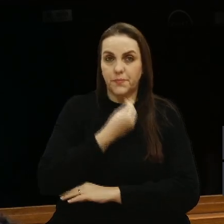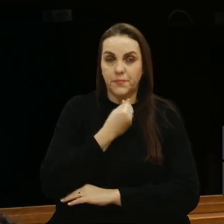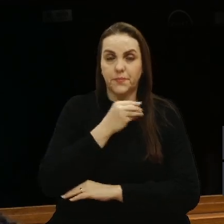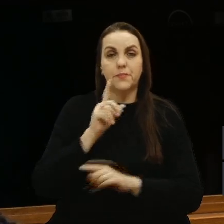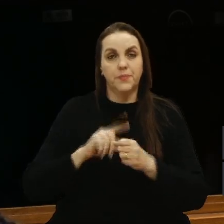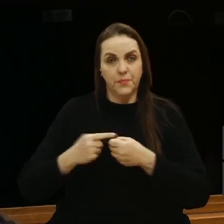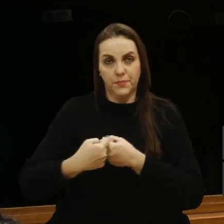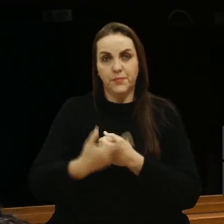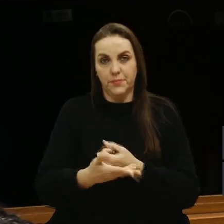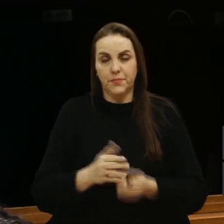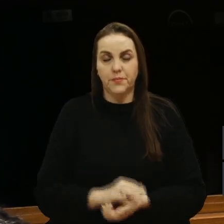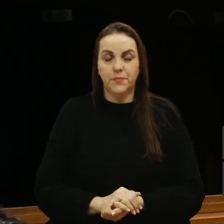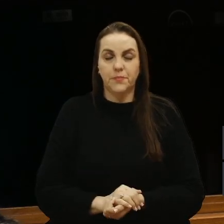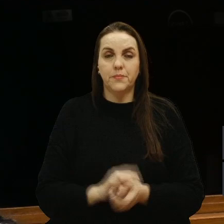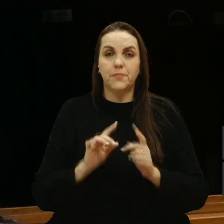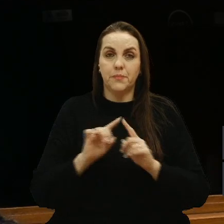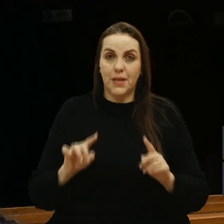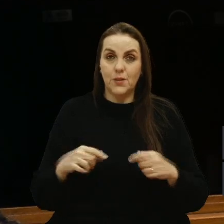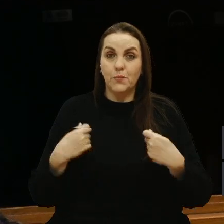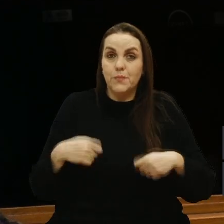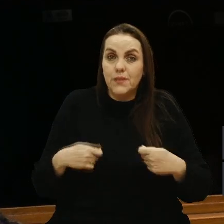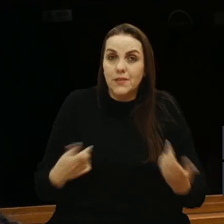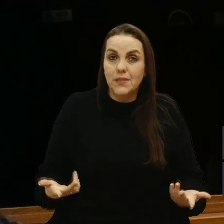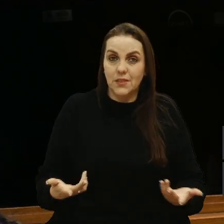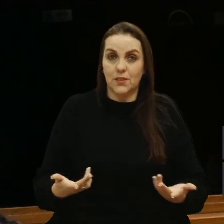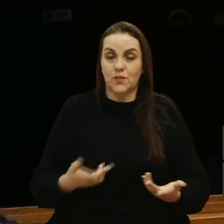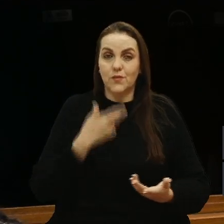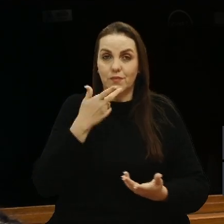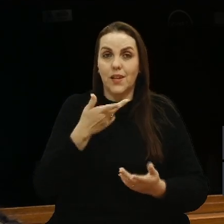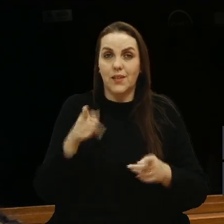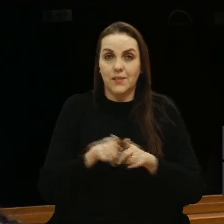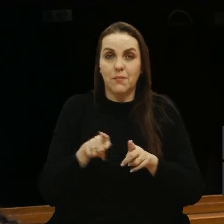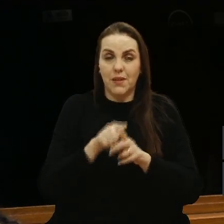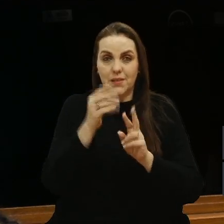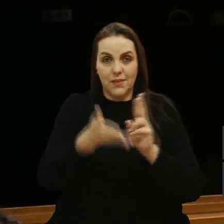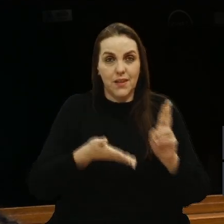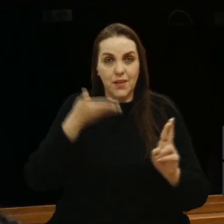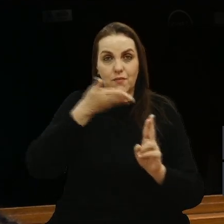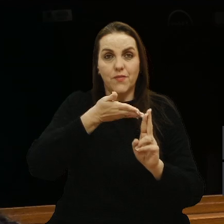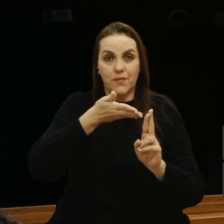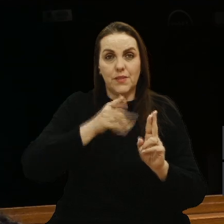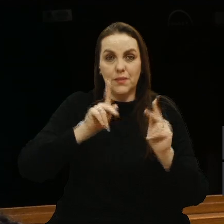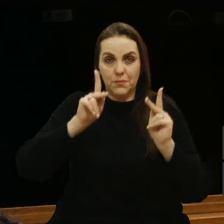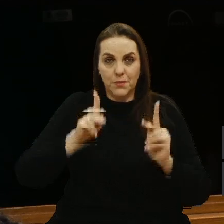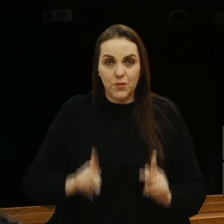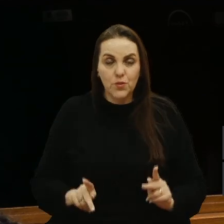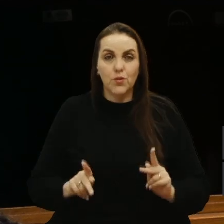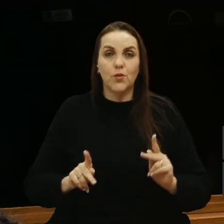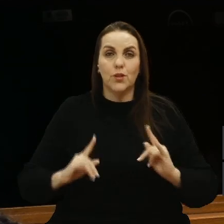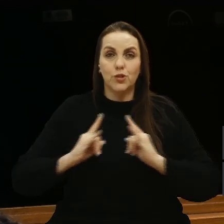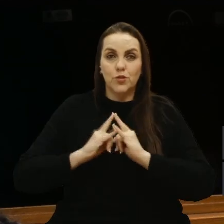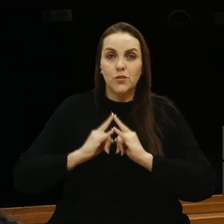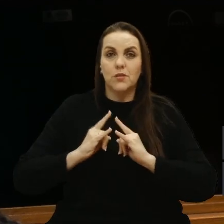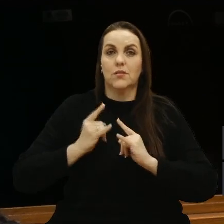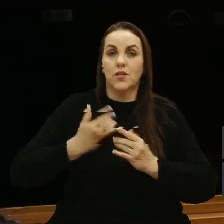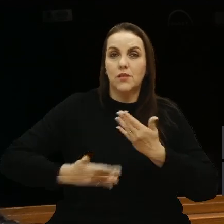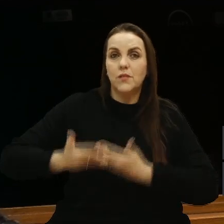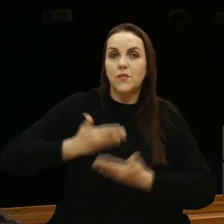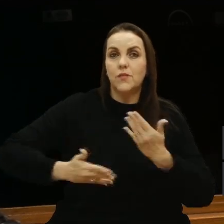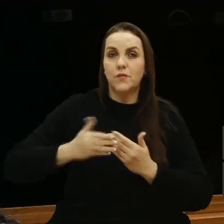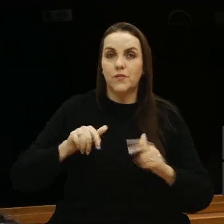nossa cidade. Mas eu não poderia deixar, senhor presidente, de referenciar algumas pessoas, algumas entidades envolvidas nesse